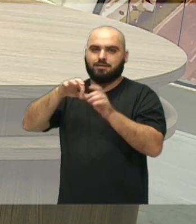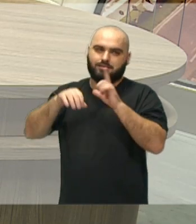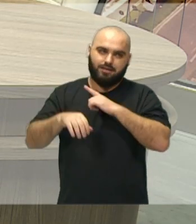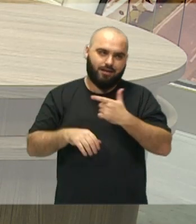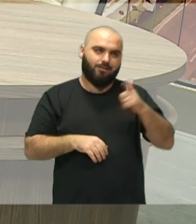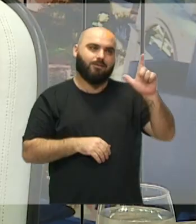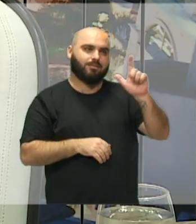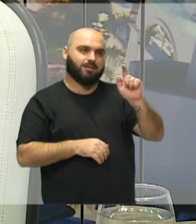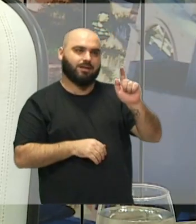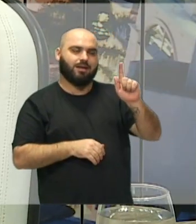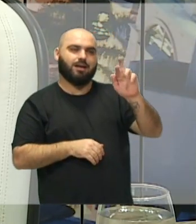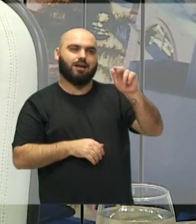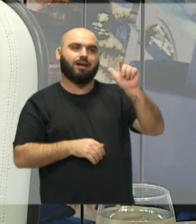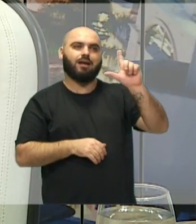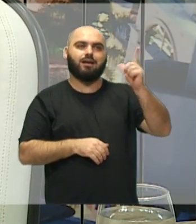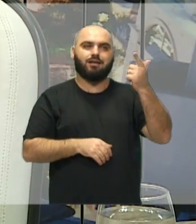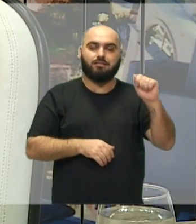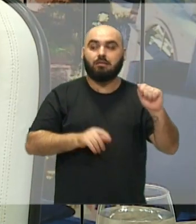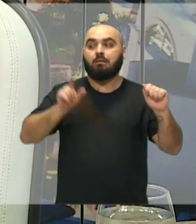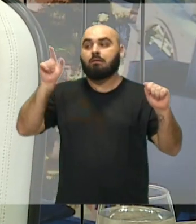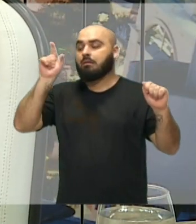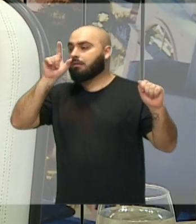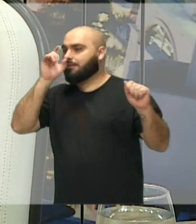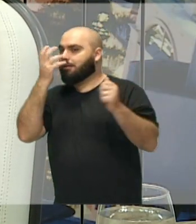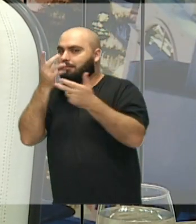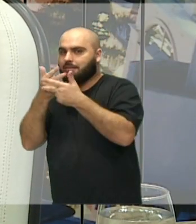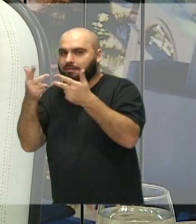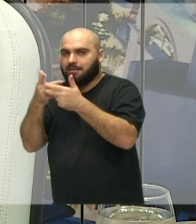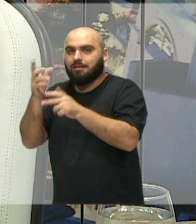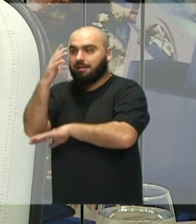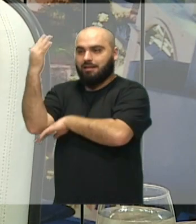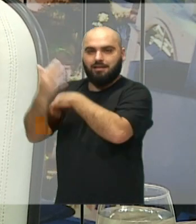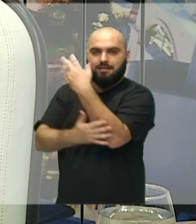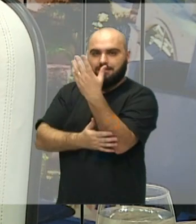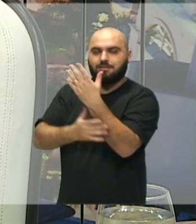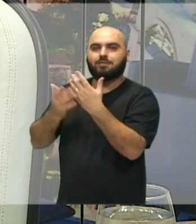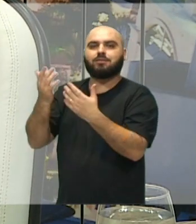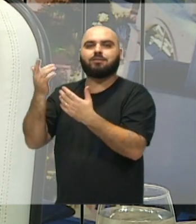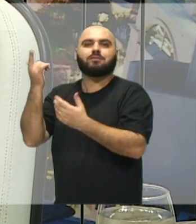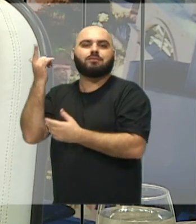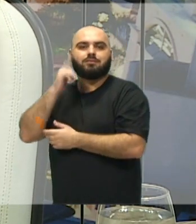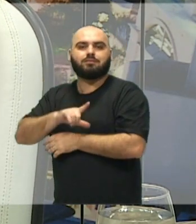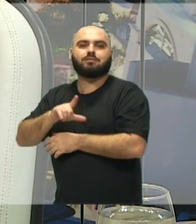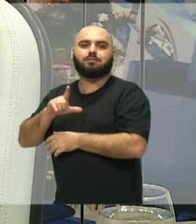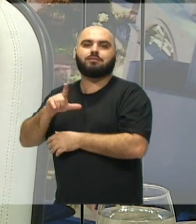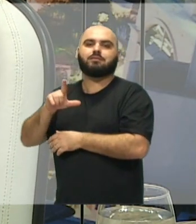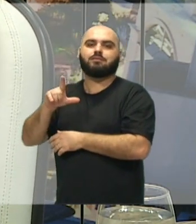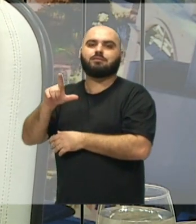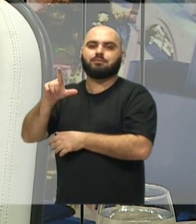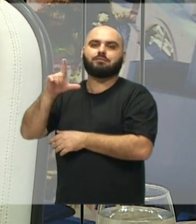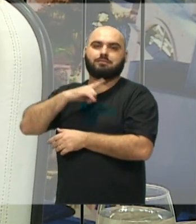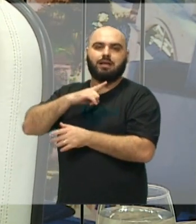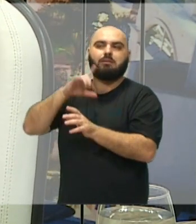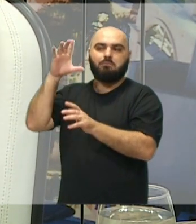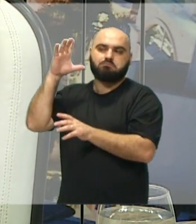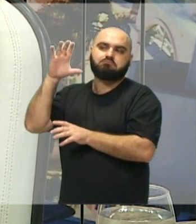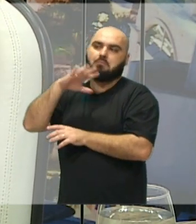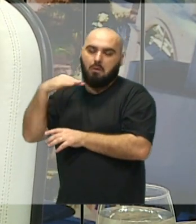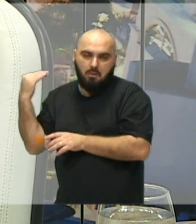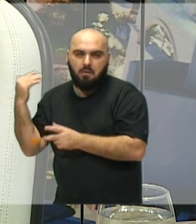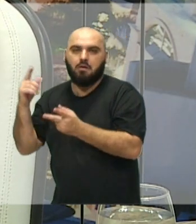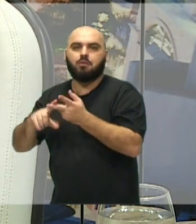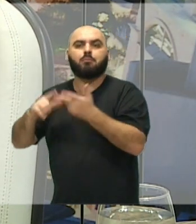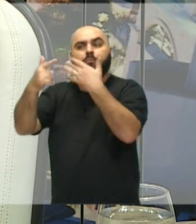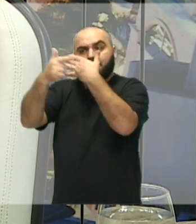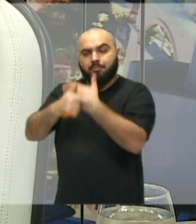essa função. Então, ele estando na natureza, ele também serve de alimento para outros animais, ele também é predado, mas ele tem o seu